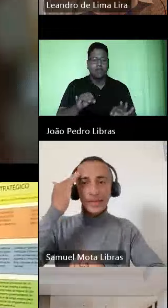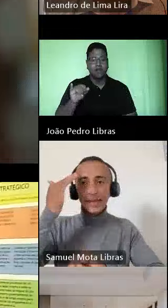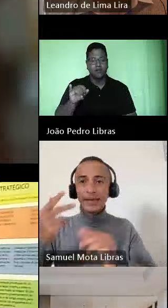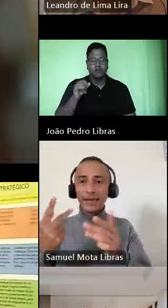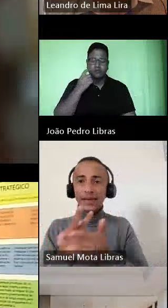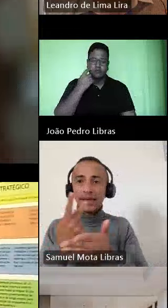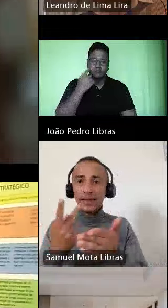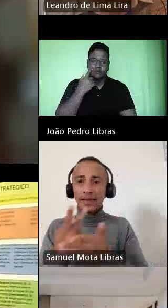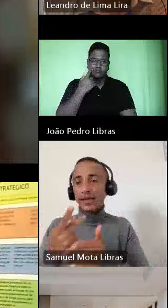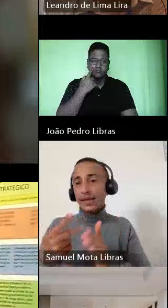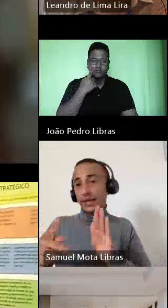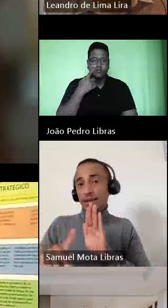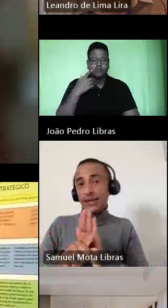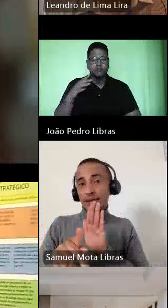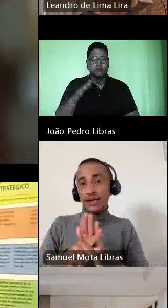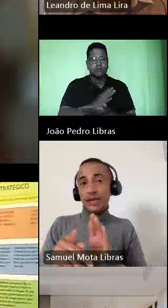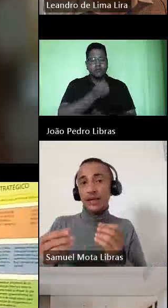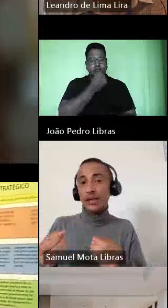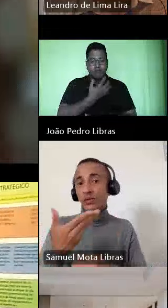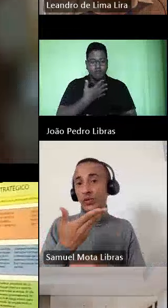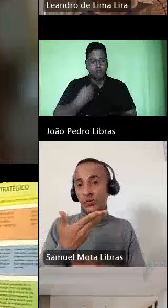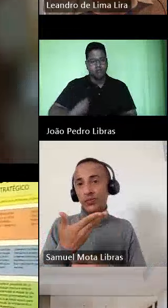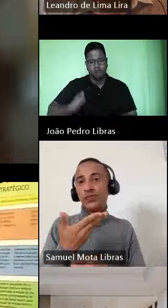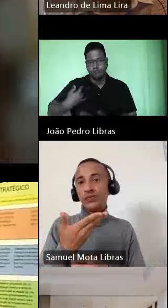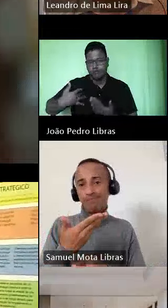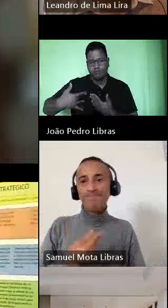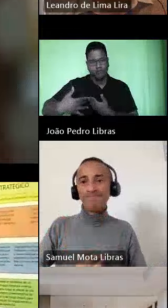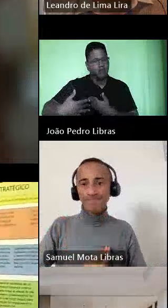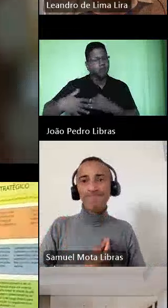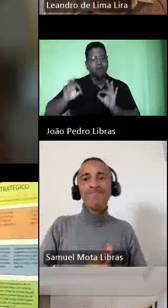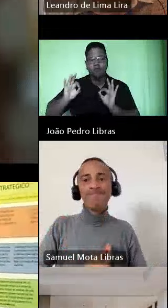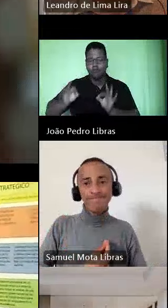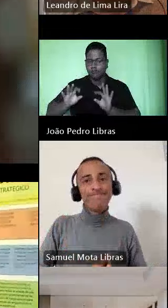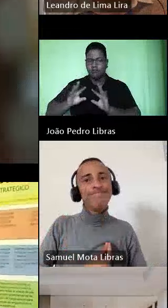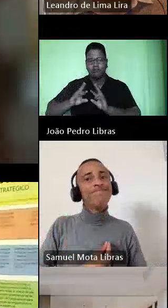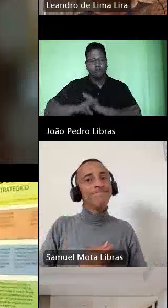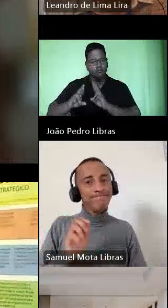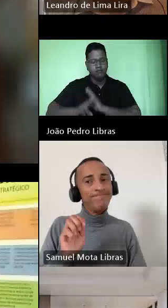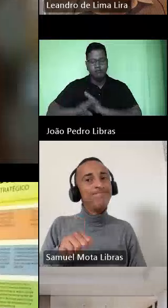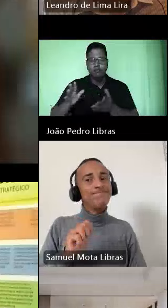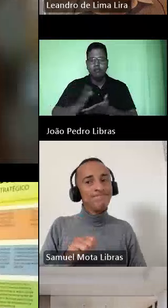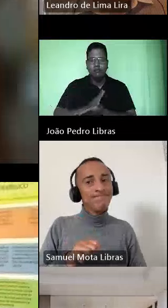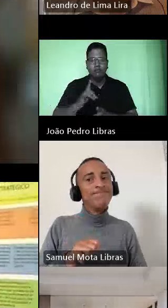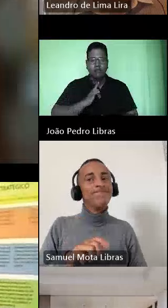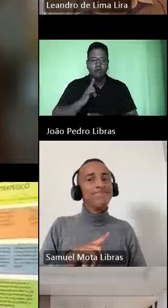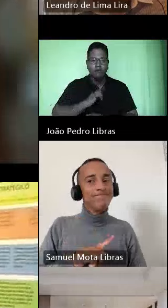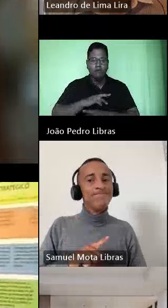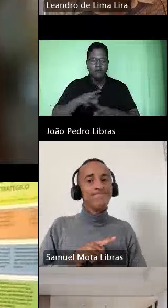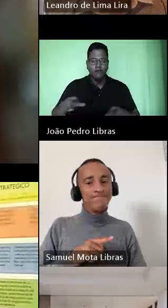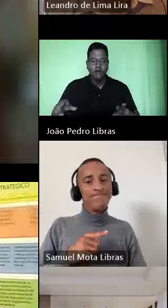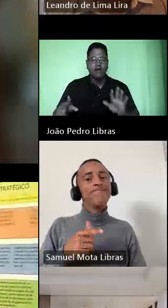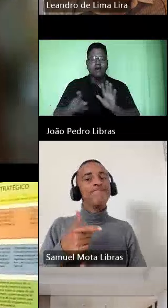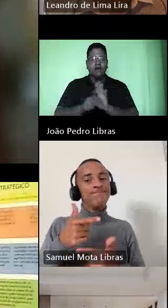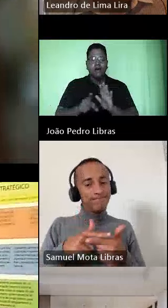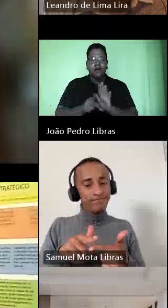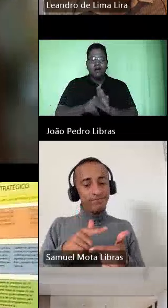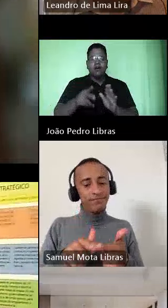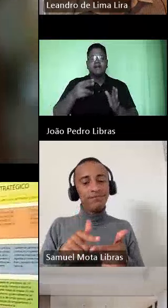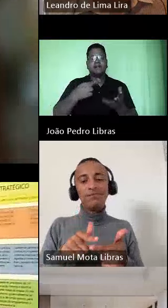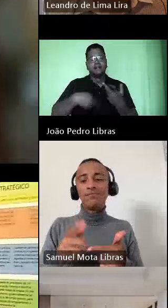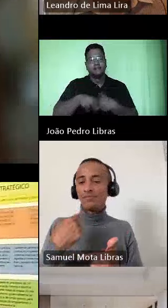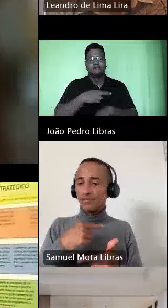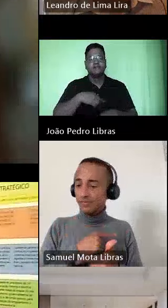e bom isso aí faz parte da vida gente aí Tem certas coisas que a gente vai ter que né vai buscar os os recursos que houver